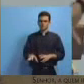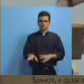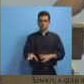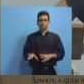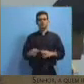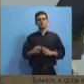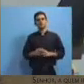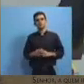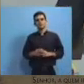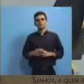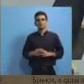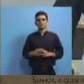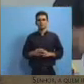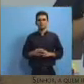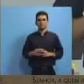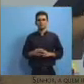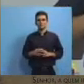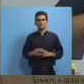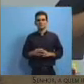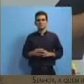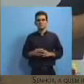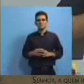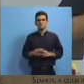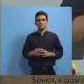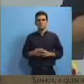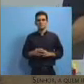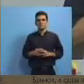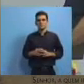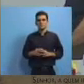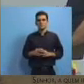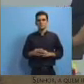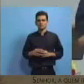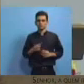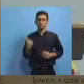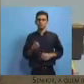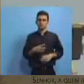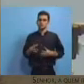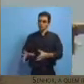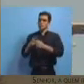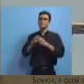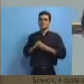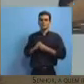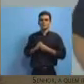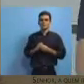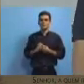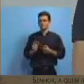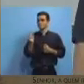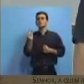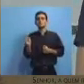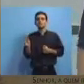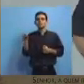a gente pegava um bonezinho pedacinho do ramo da Mandioca